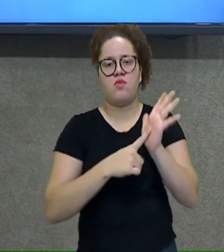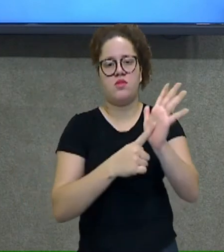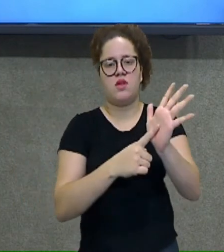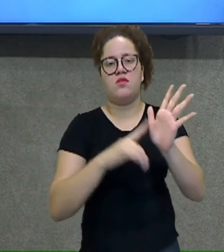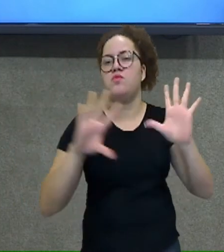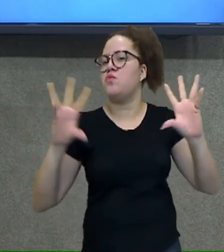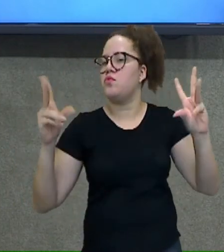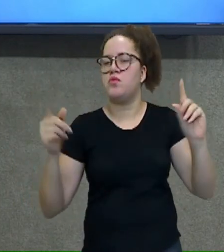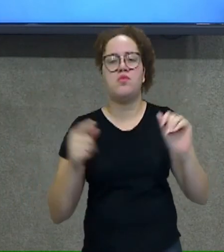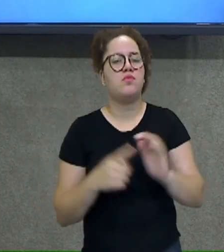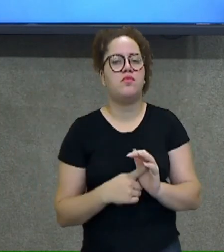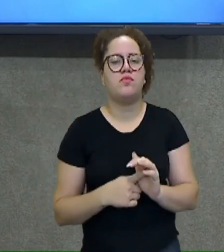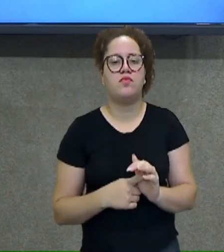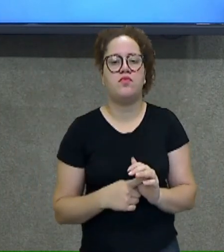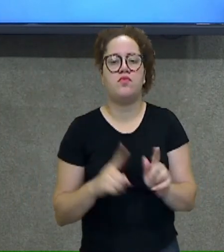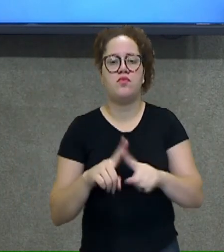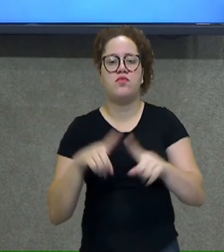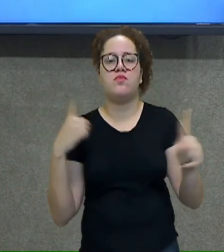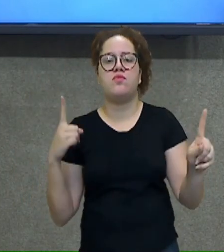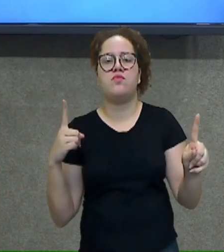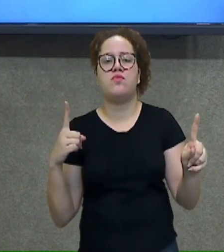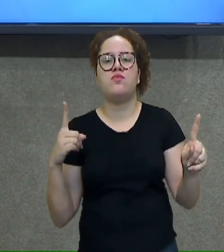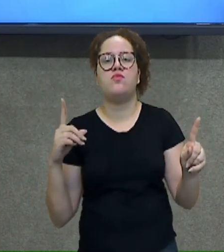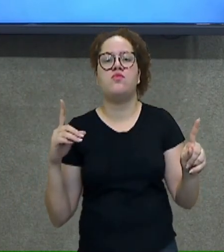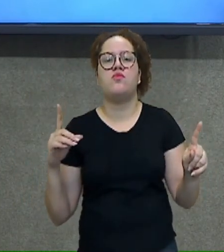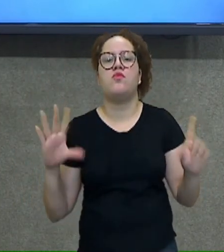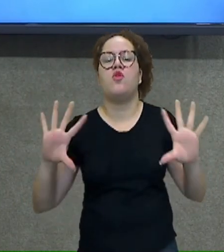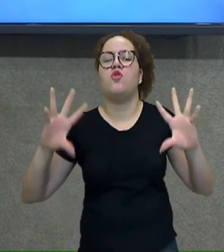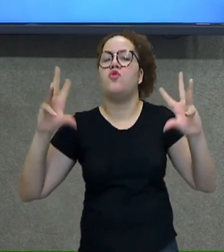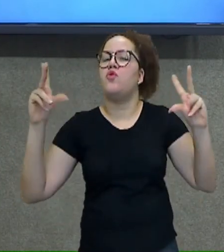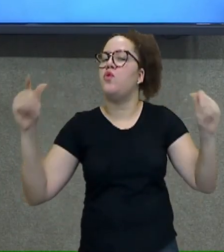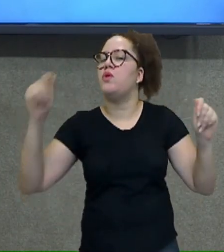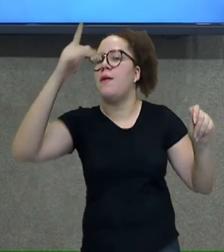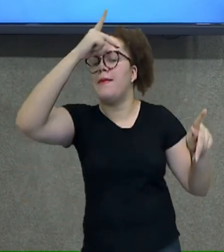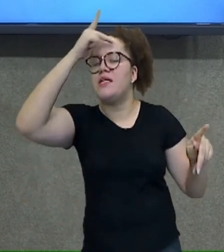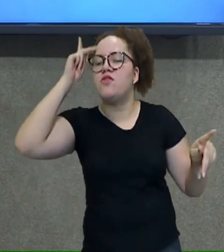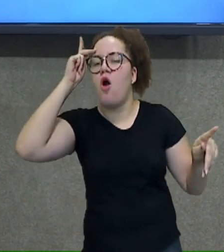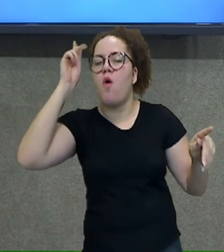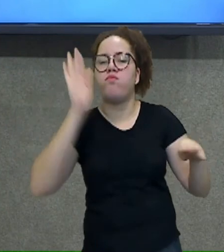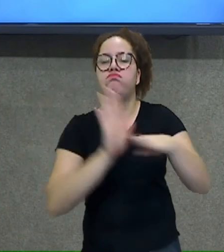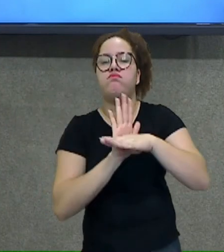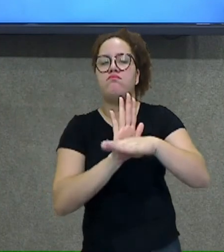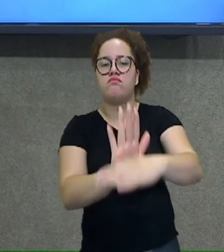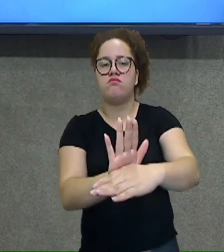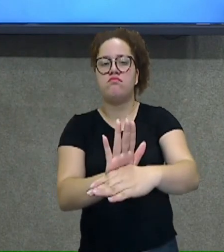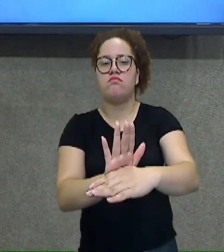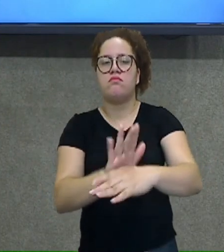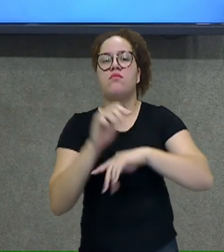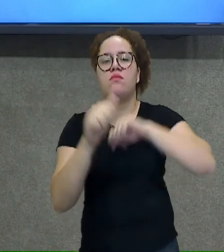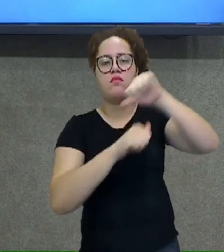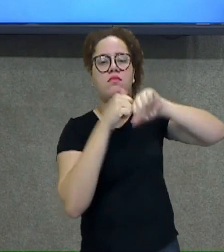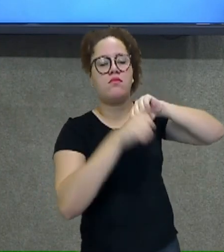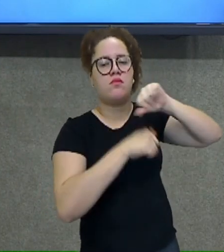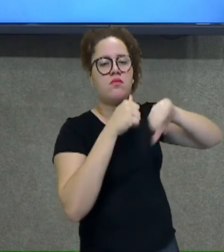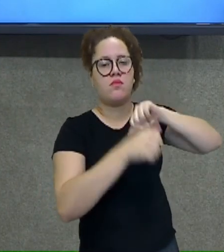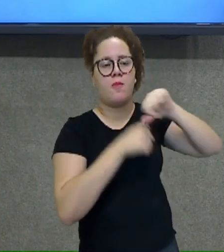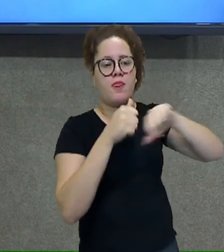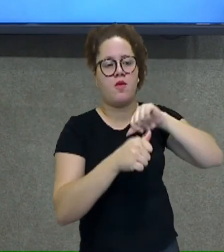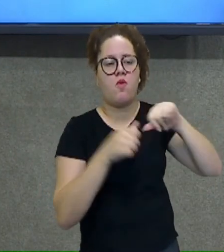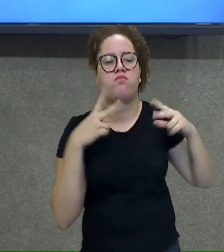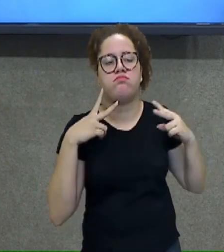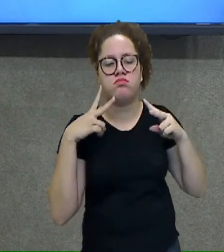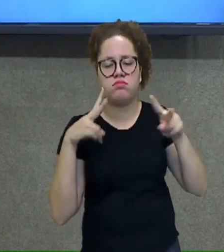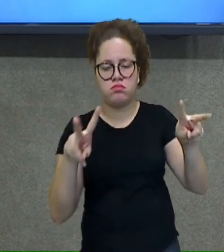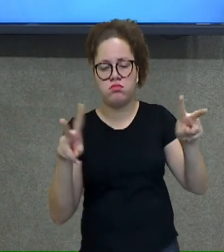agora. Mas todos os envolvidos, vamos dizer assim, ele mudou a forma de se